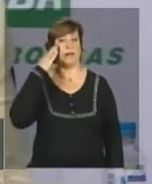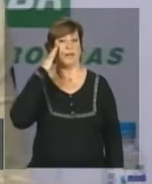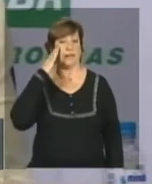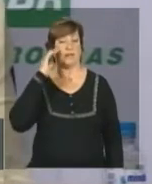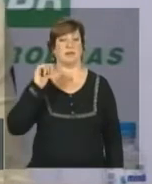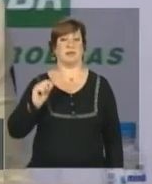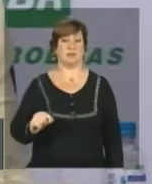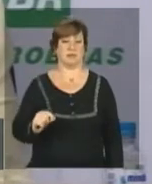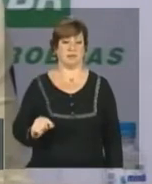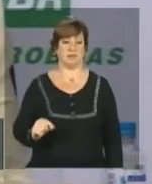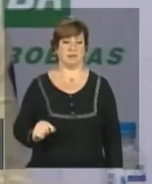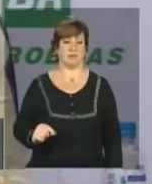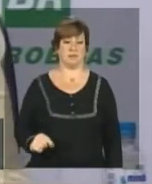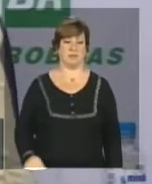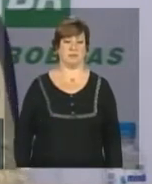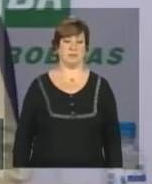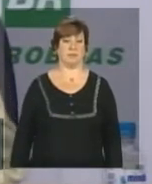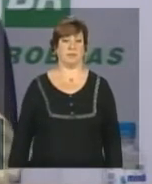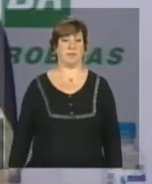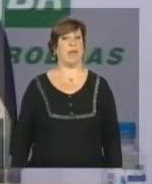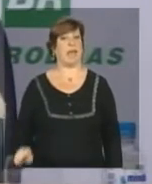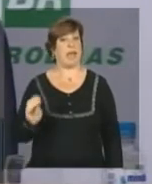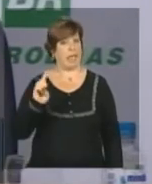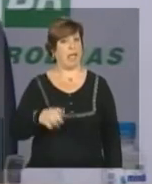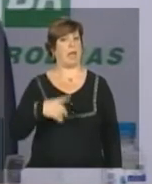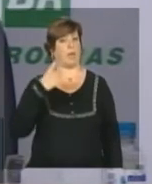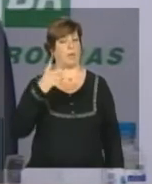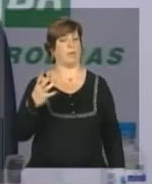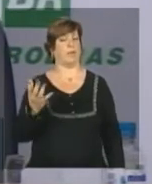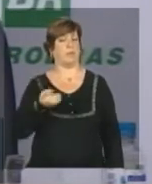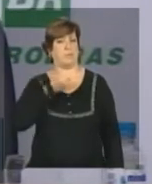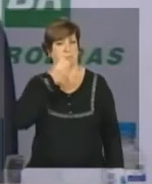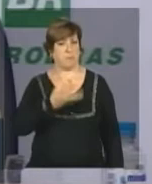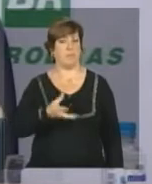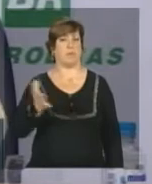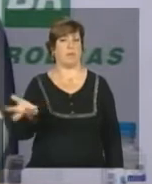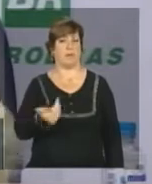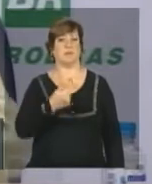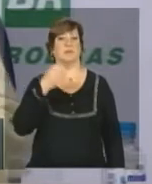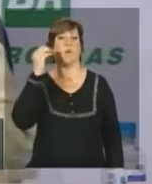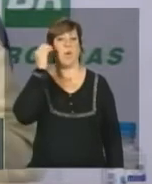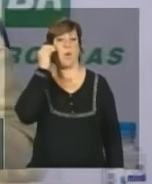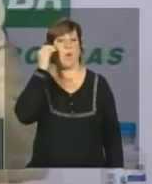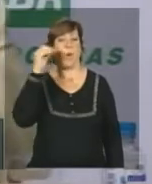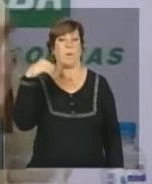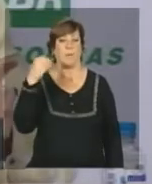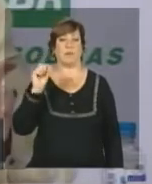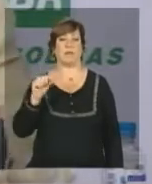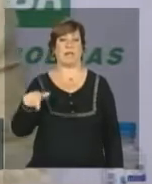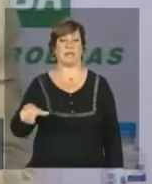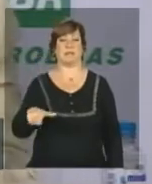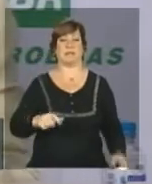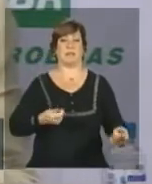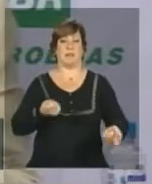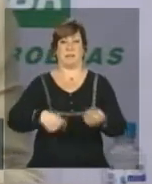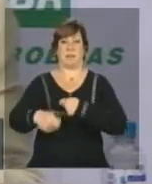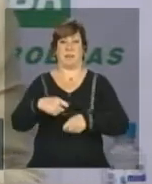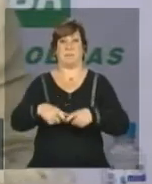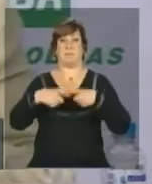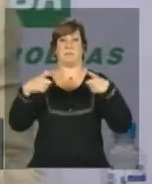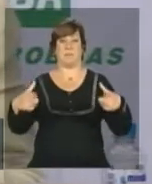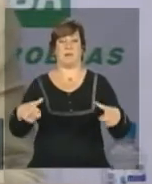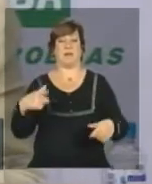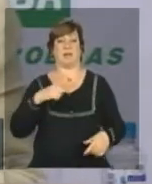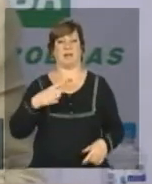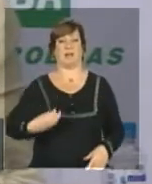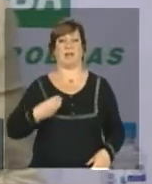que é uma grande oportunidade esse mercado maior, esse mercado grande que vem acontecendo